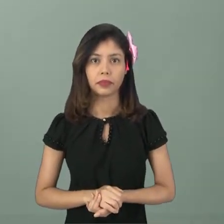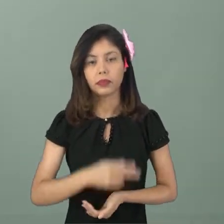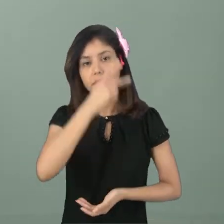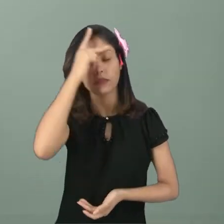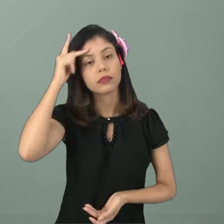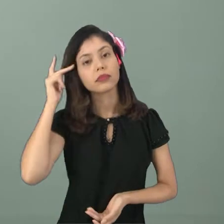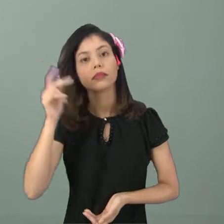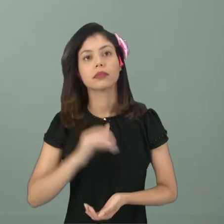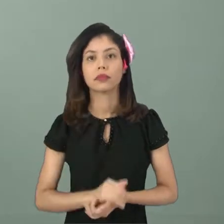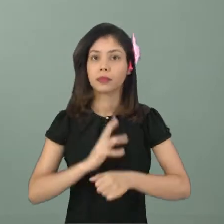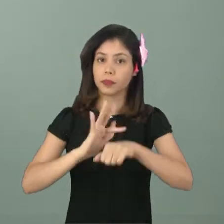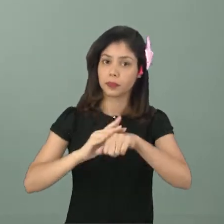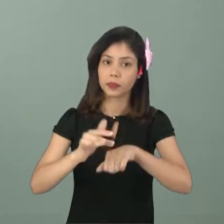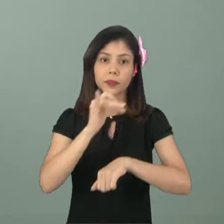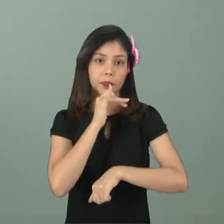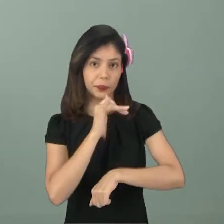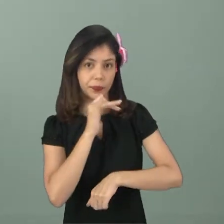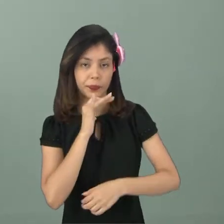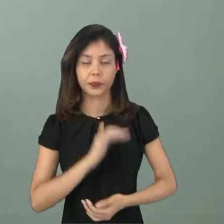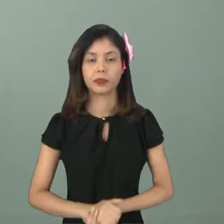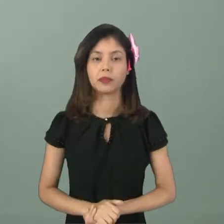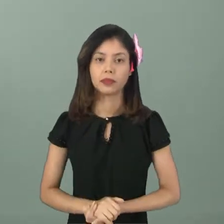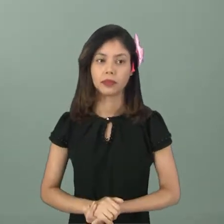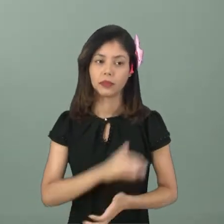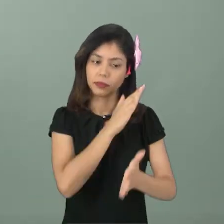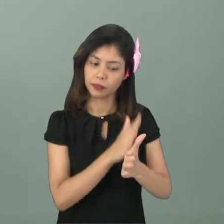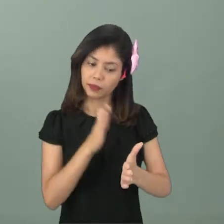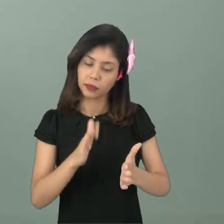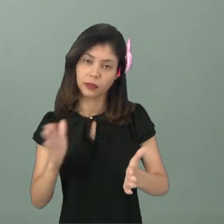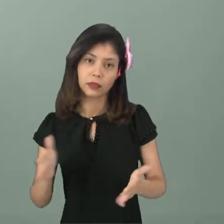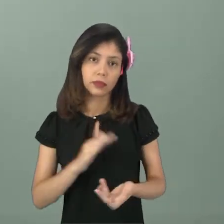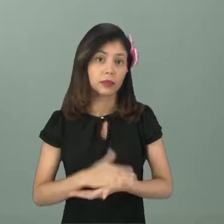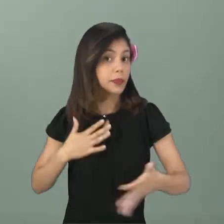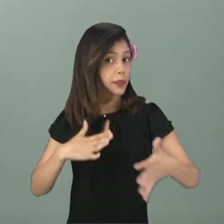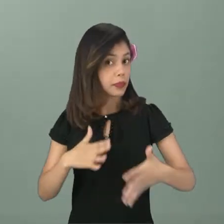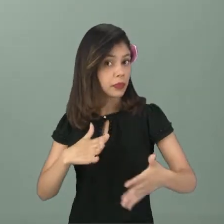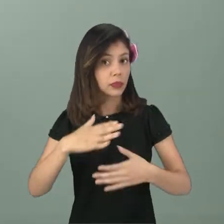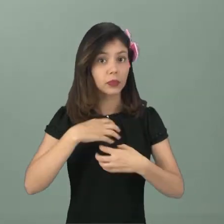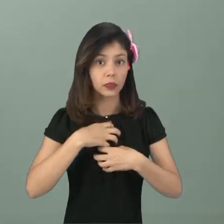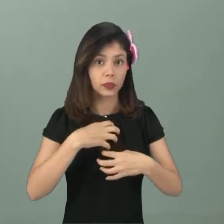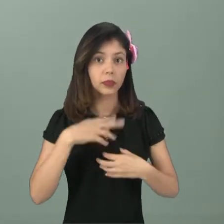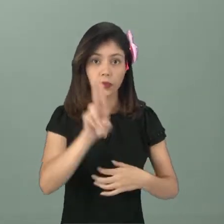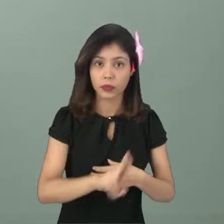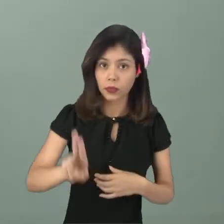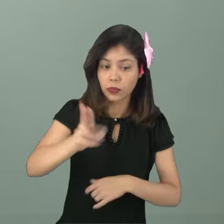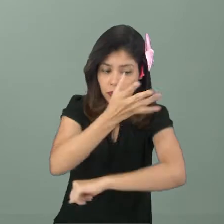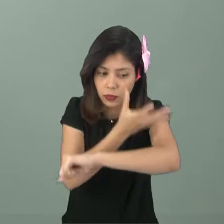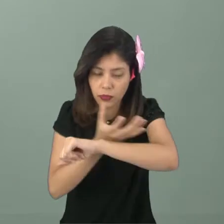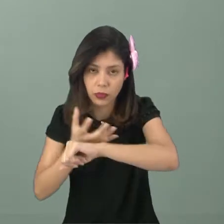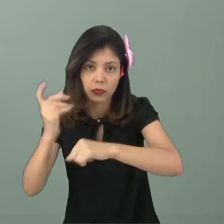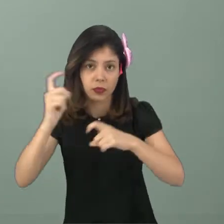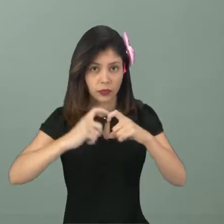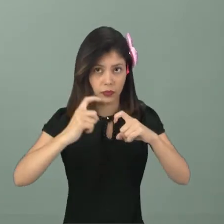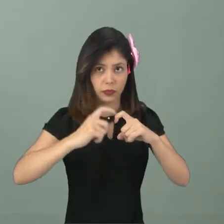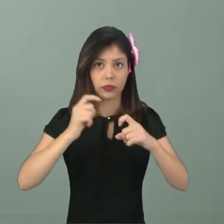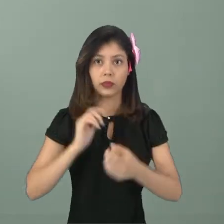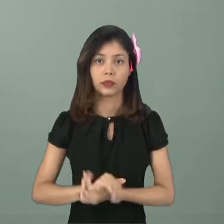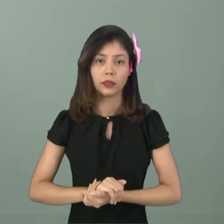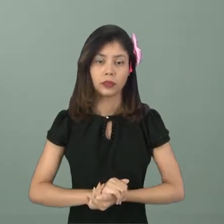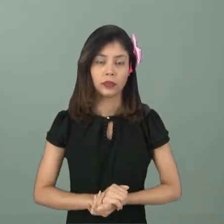nas pessoas em doenças, por exemplo, né? A partir do momento que eles fazem uso das plantas